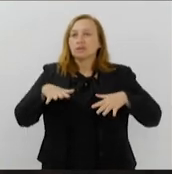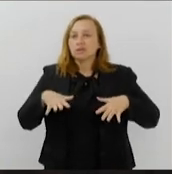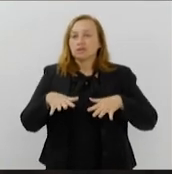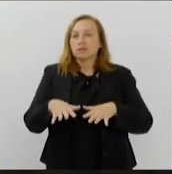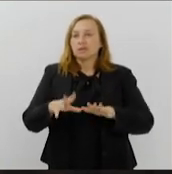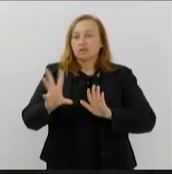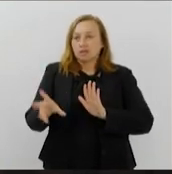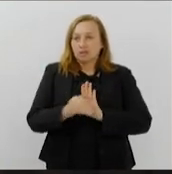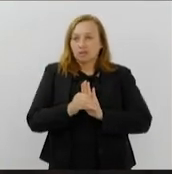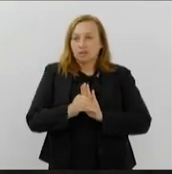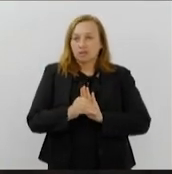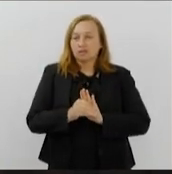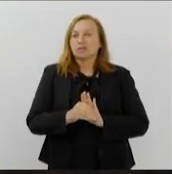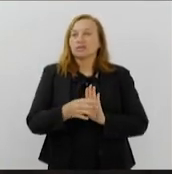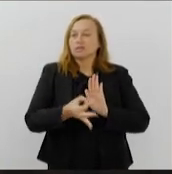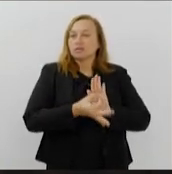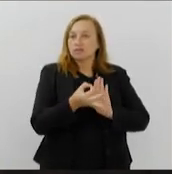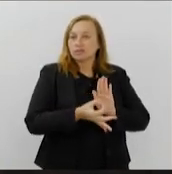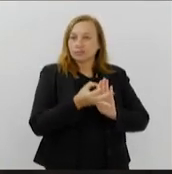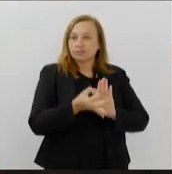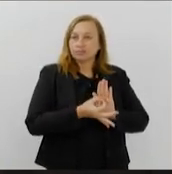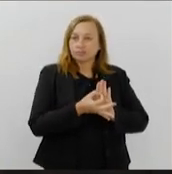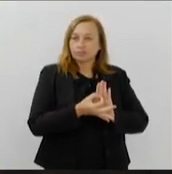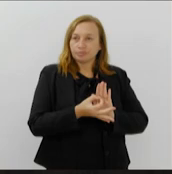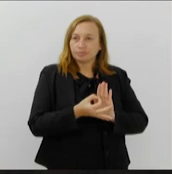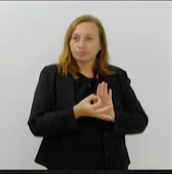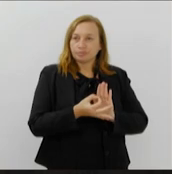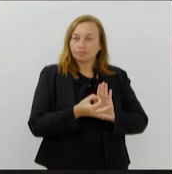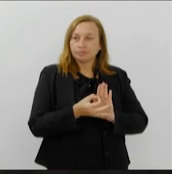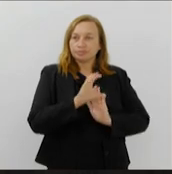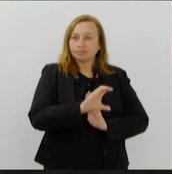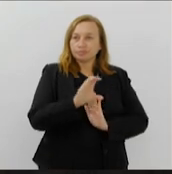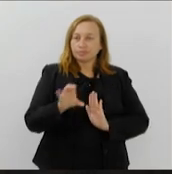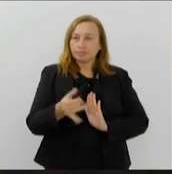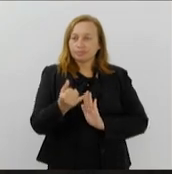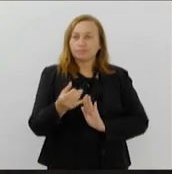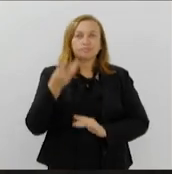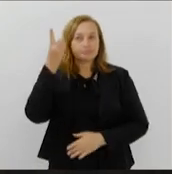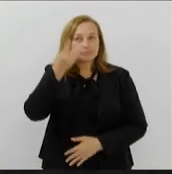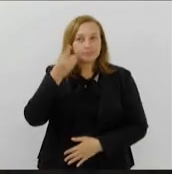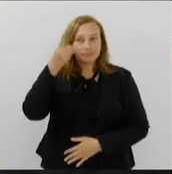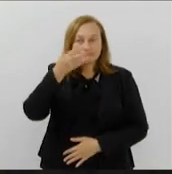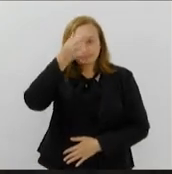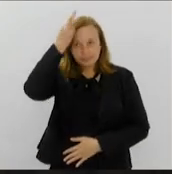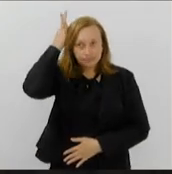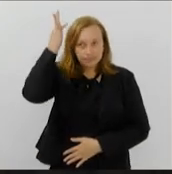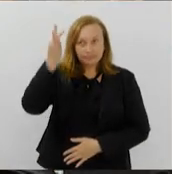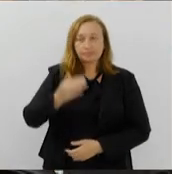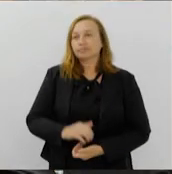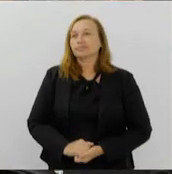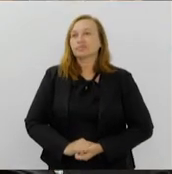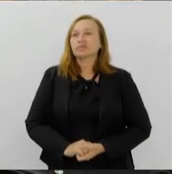plenário. Para emitir parecer pela CCJ, deputado Fred Pacheco.